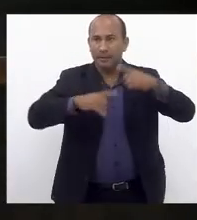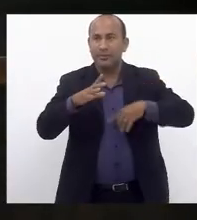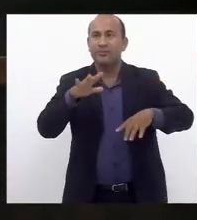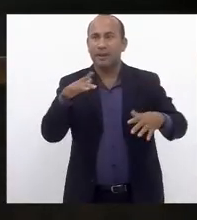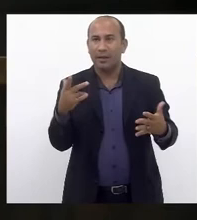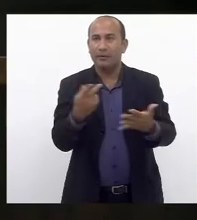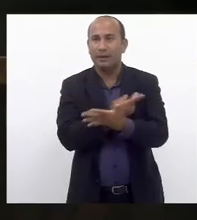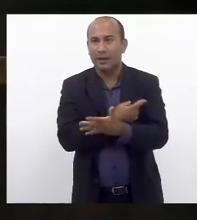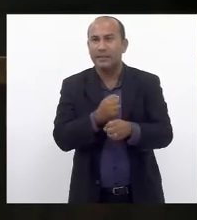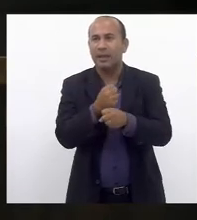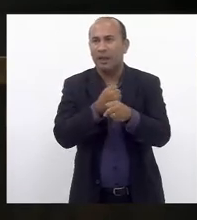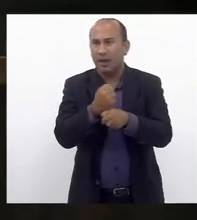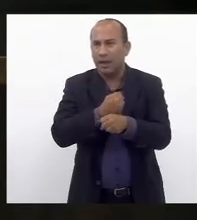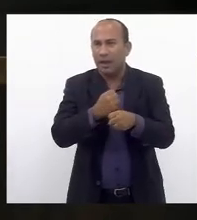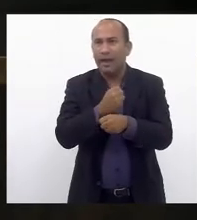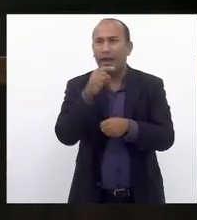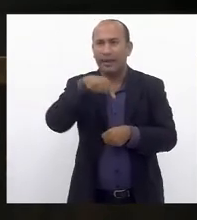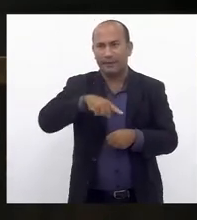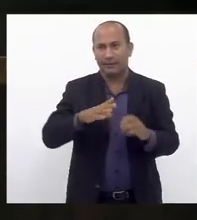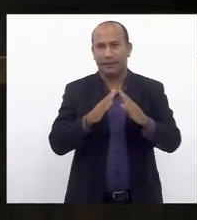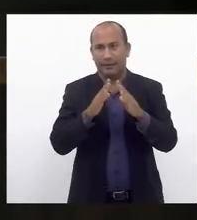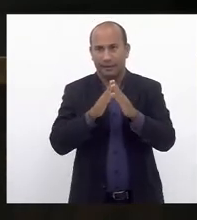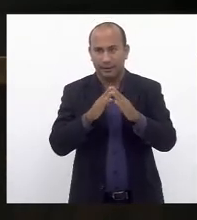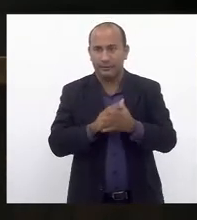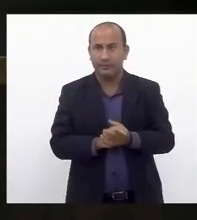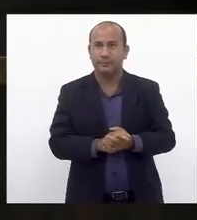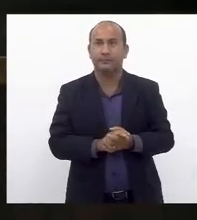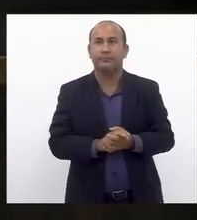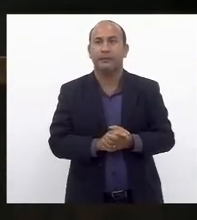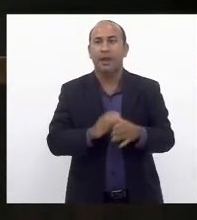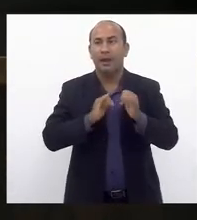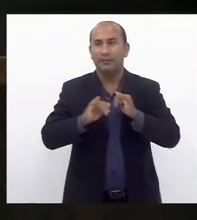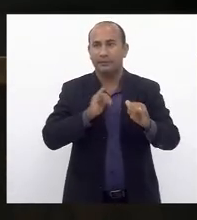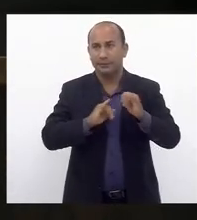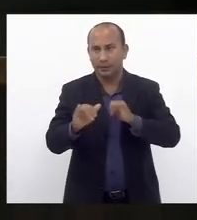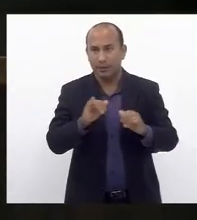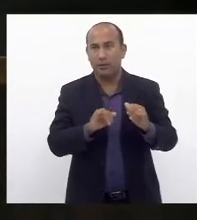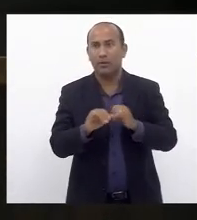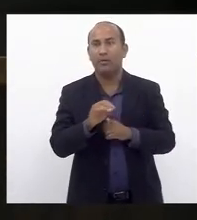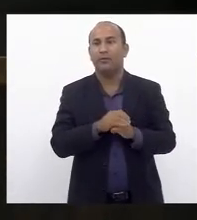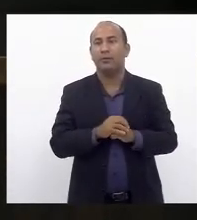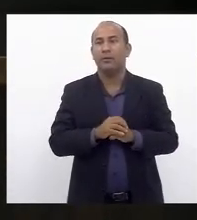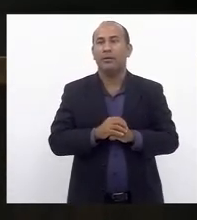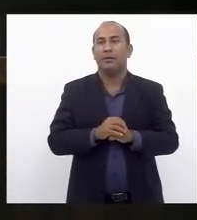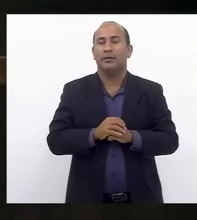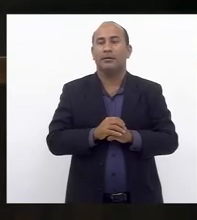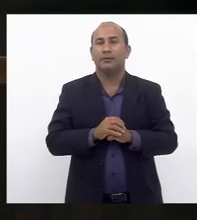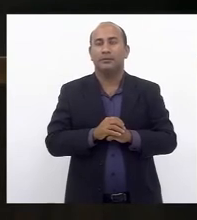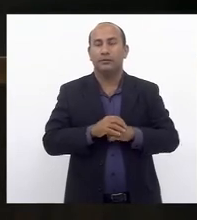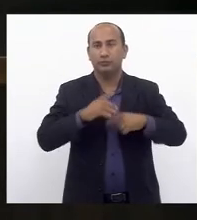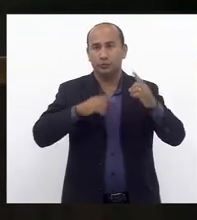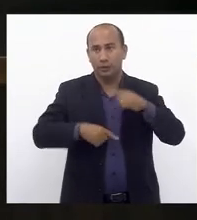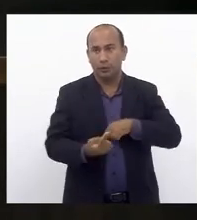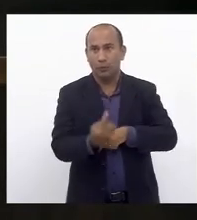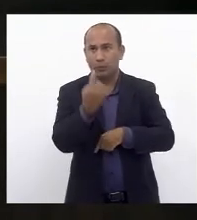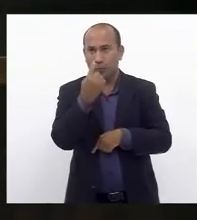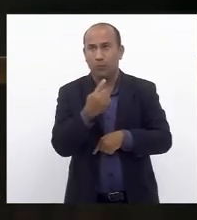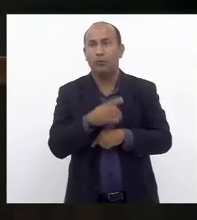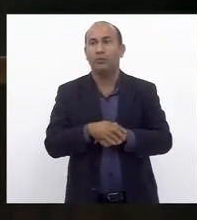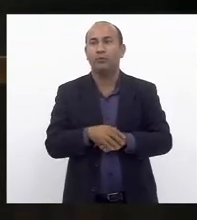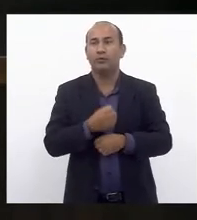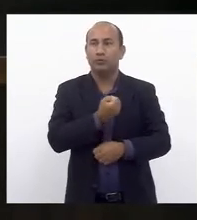muitos anos aqui dentro dessa casa. Anuncio em tramitação ordinária e discussão única, projeto de resolução